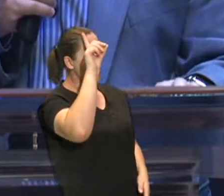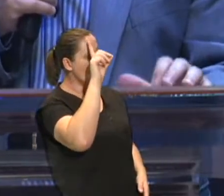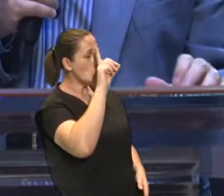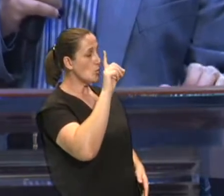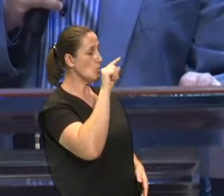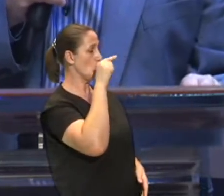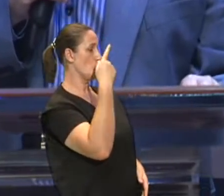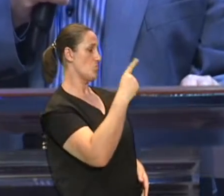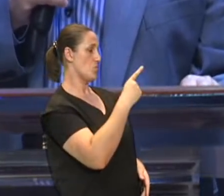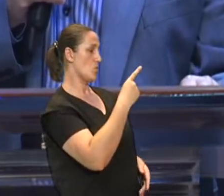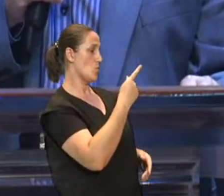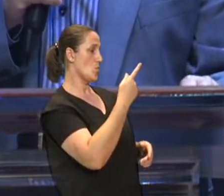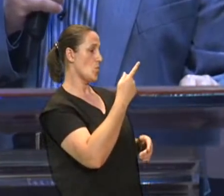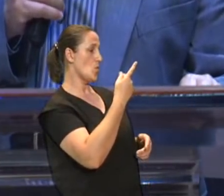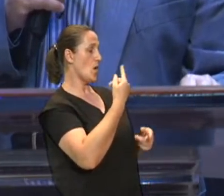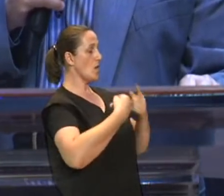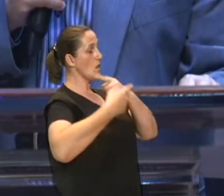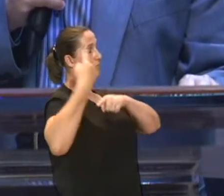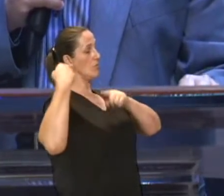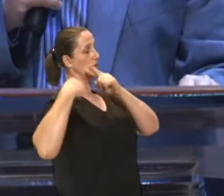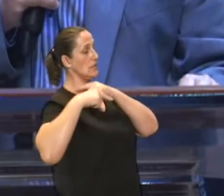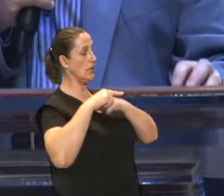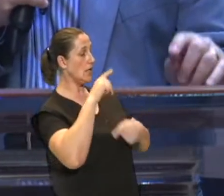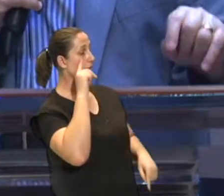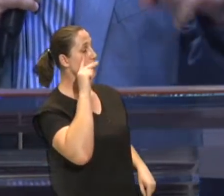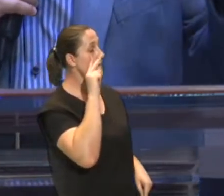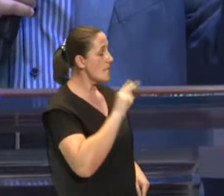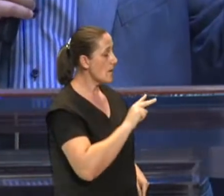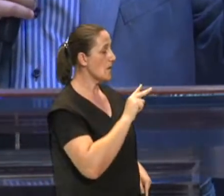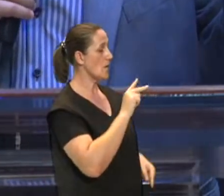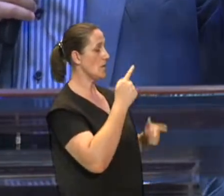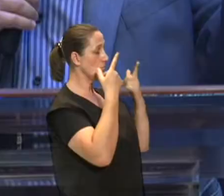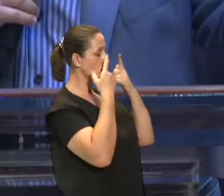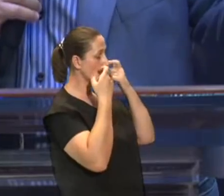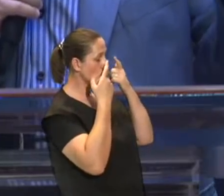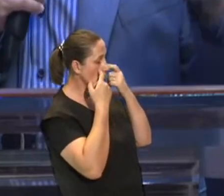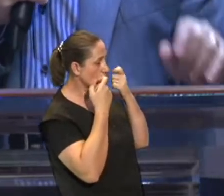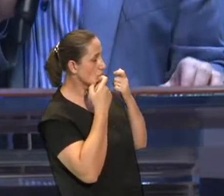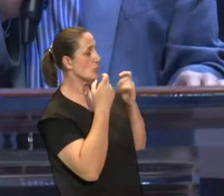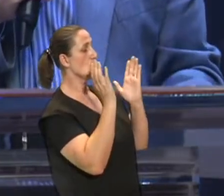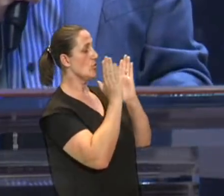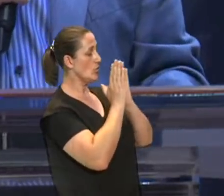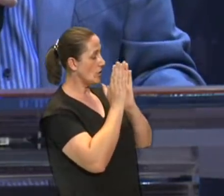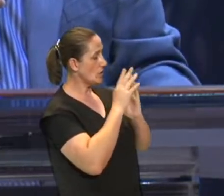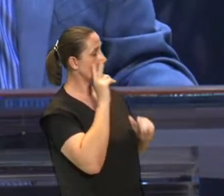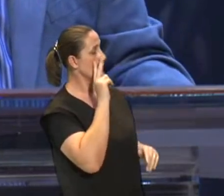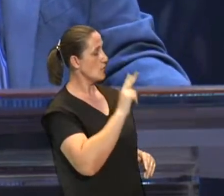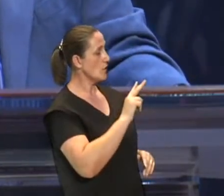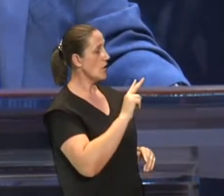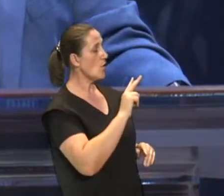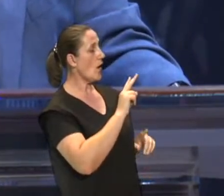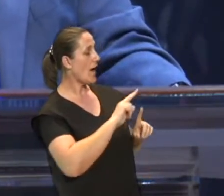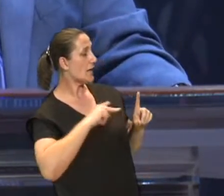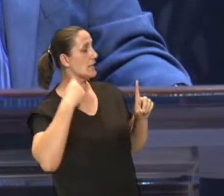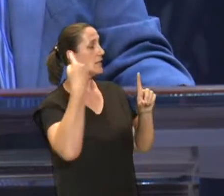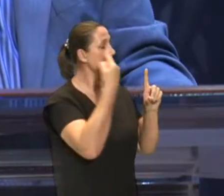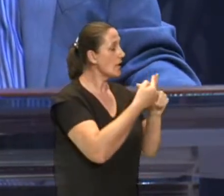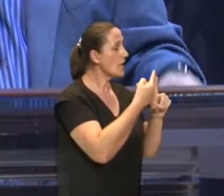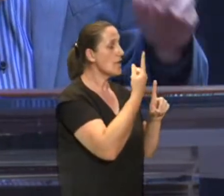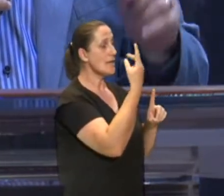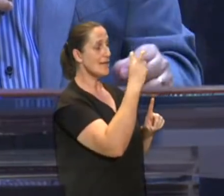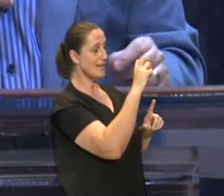Davi, ouvi a sua oração e vi as suas lágrimas, acrescentarei 15 anos à sua vida, e o